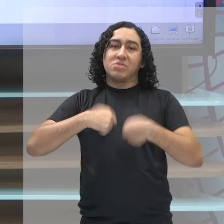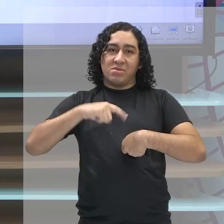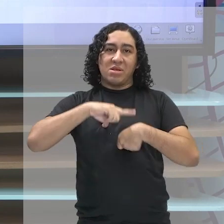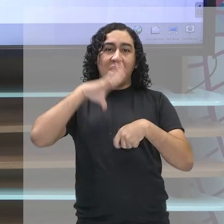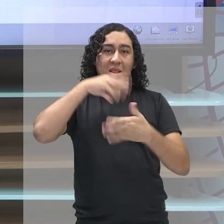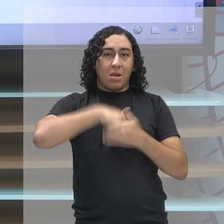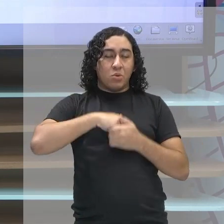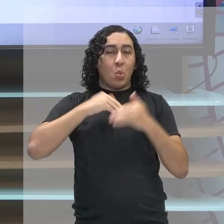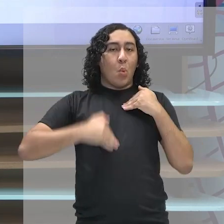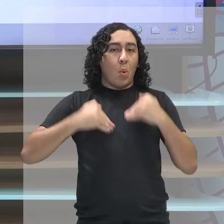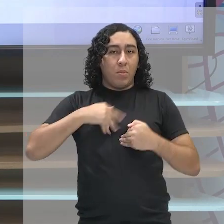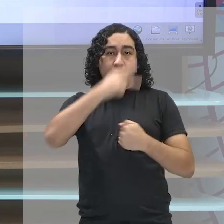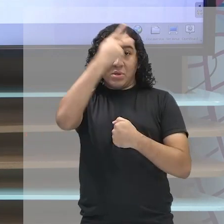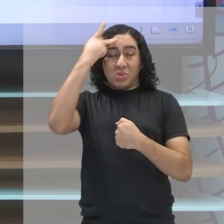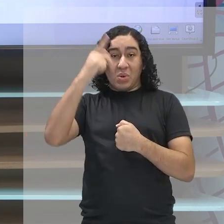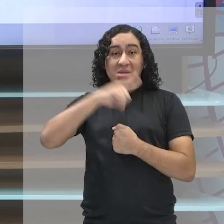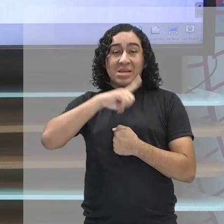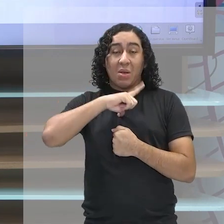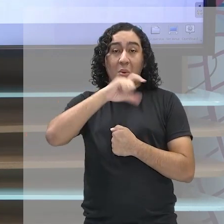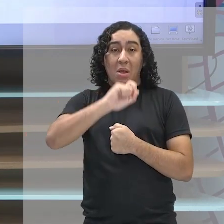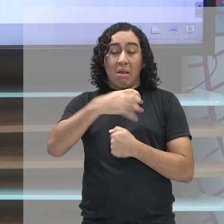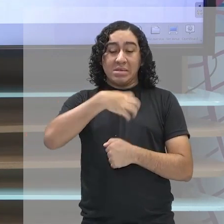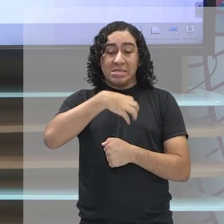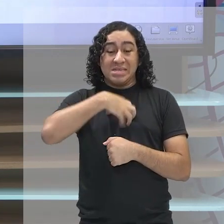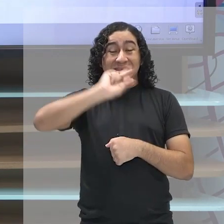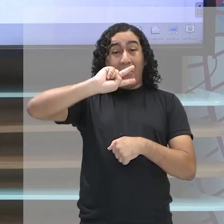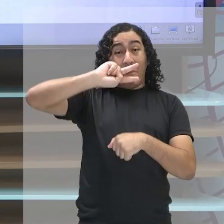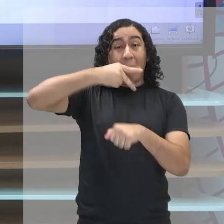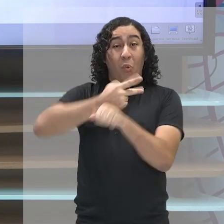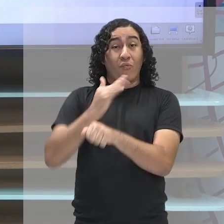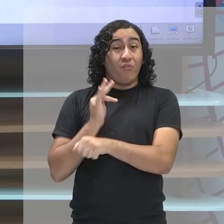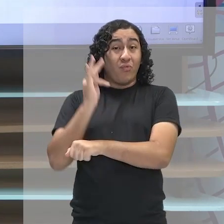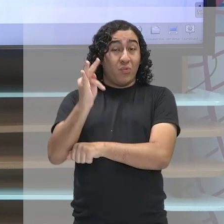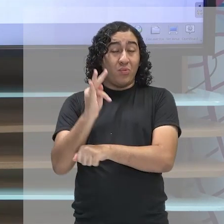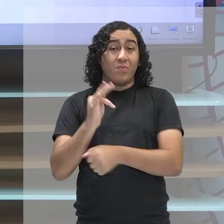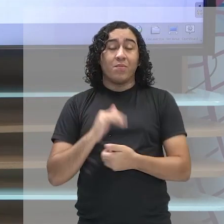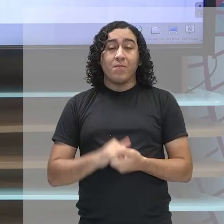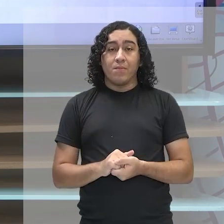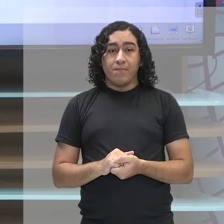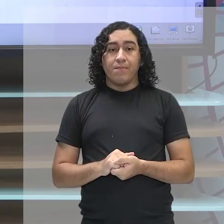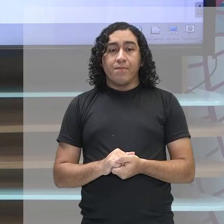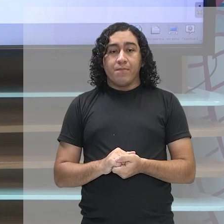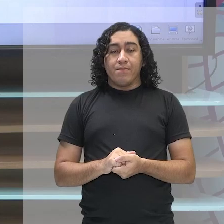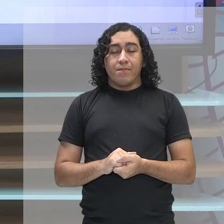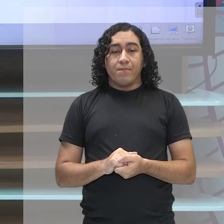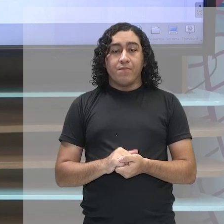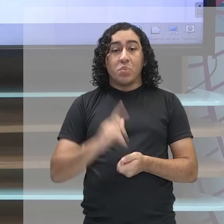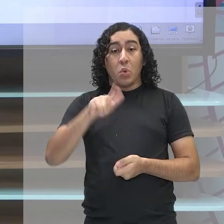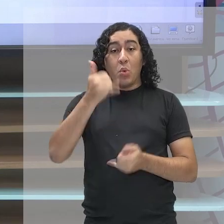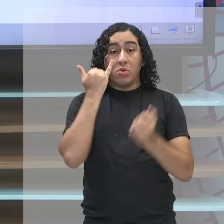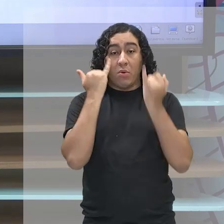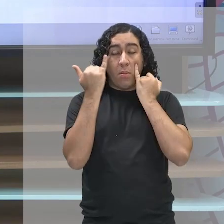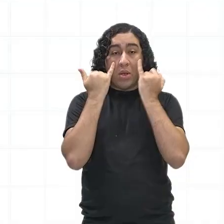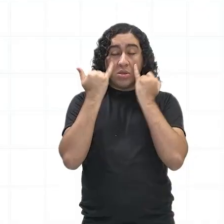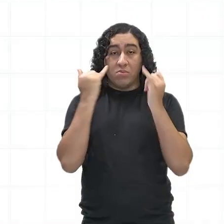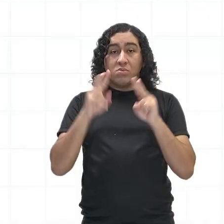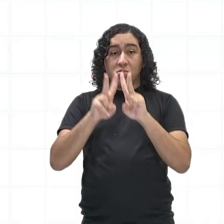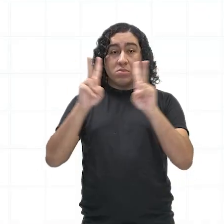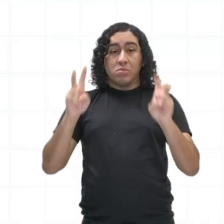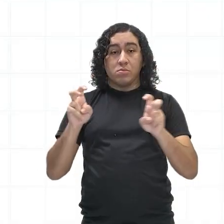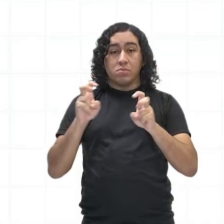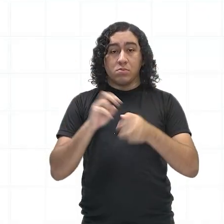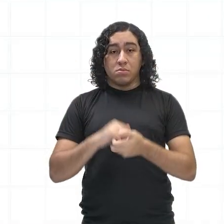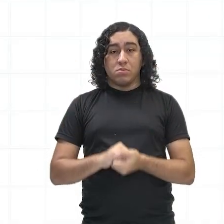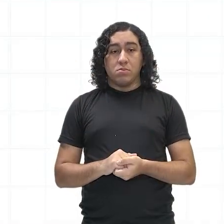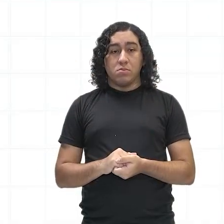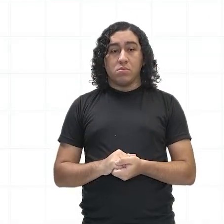da pessoa e se manifestar só depois, né? Pode não apresentar também nenhum sintoma. Vamos ver mais informações ali sobre esses tipos do